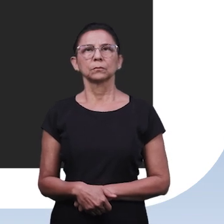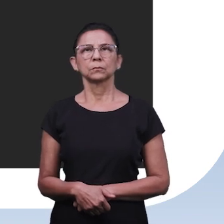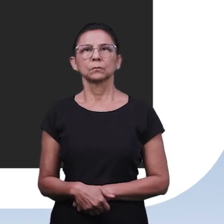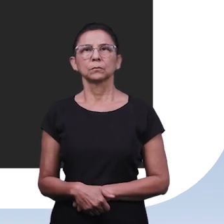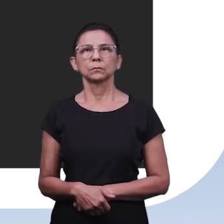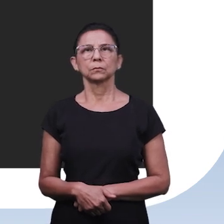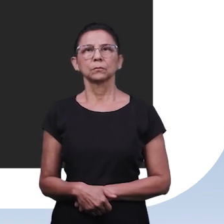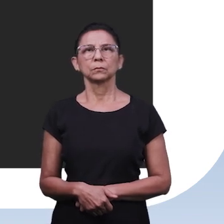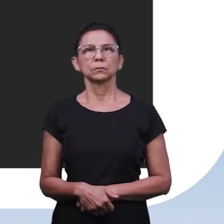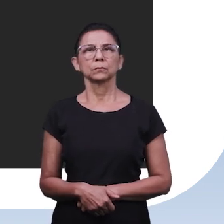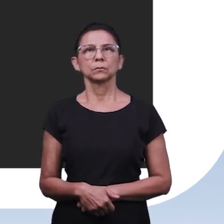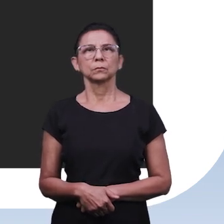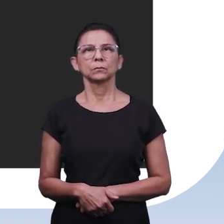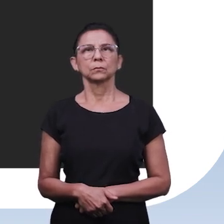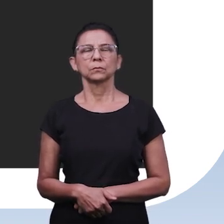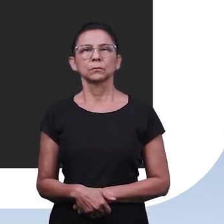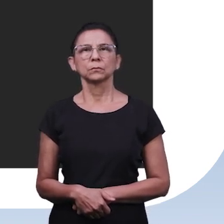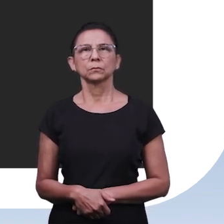verriet.